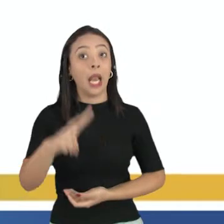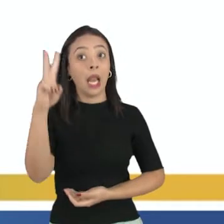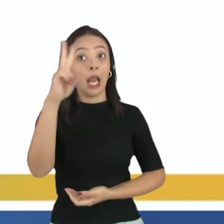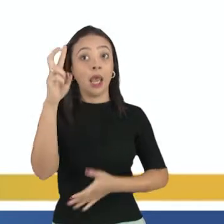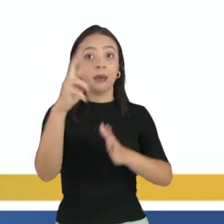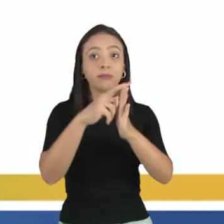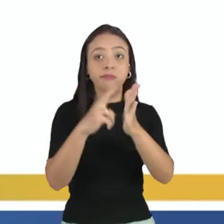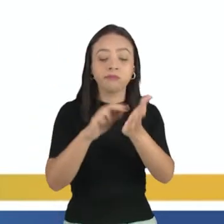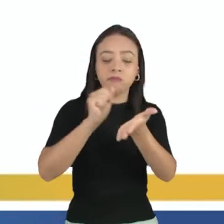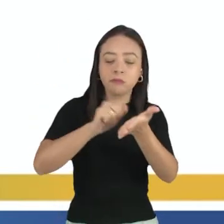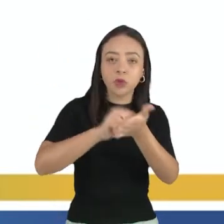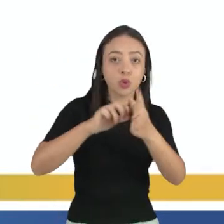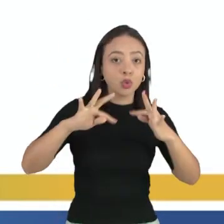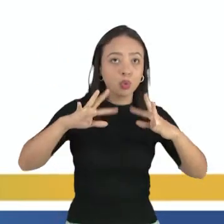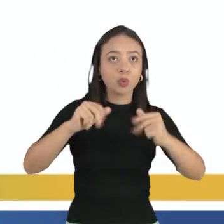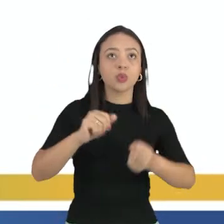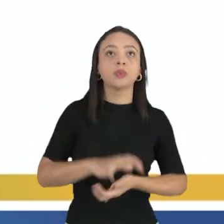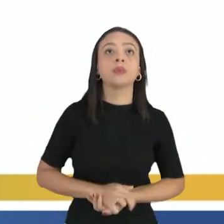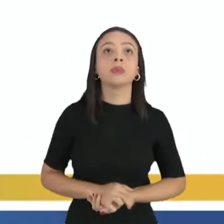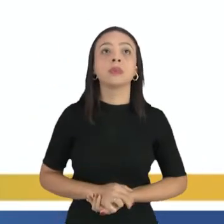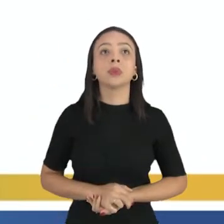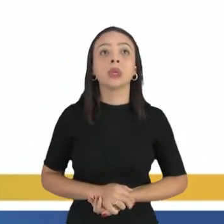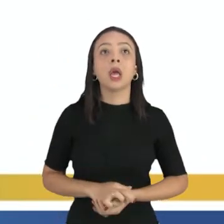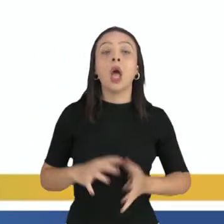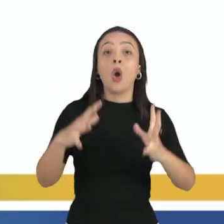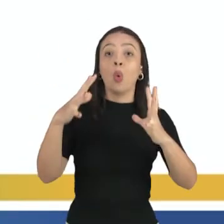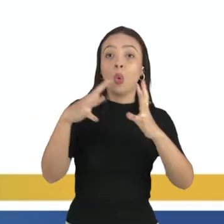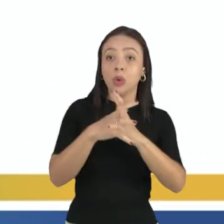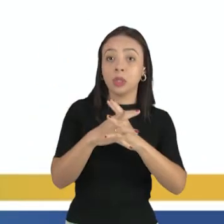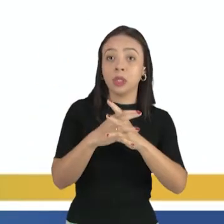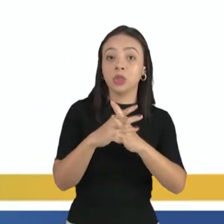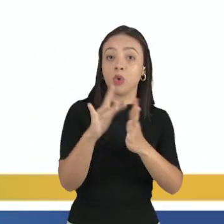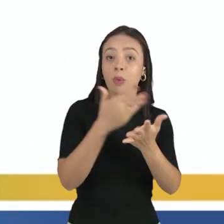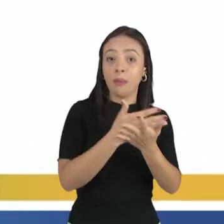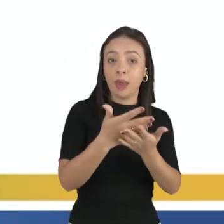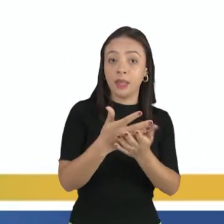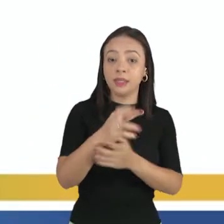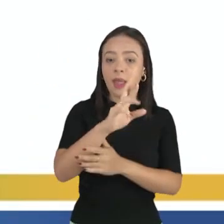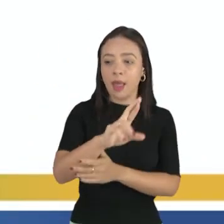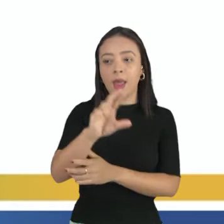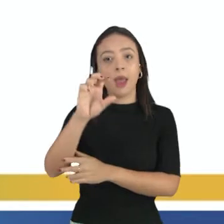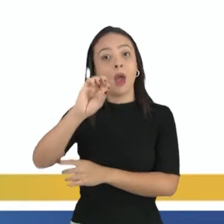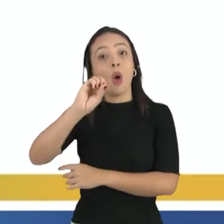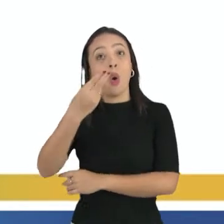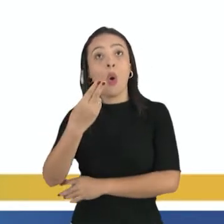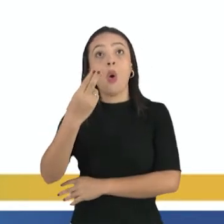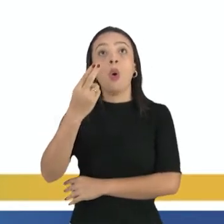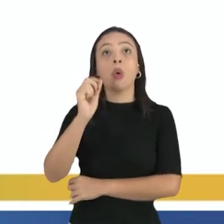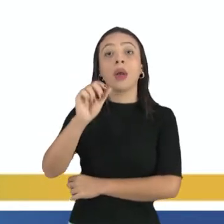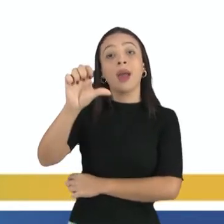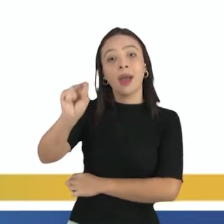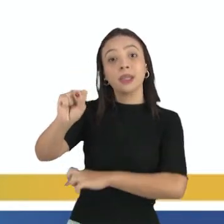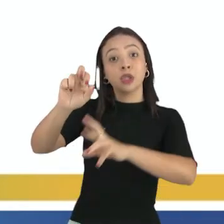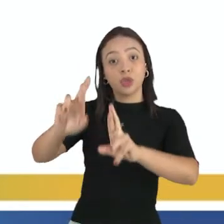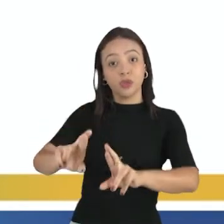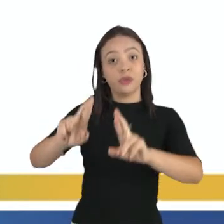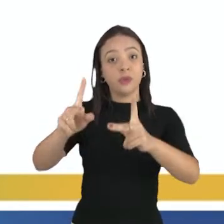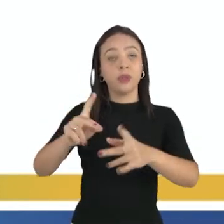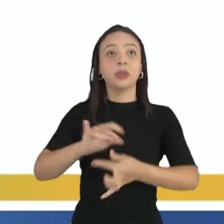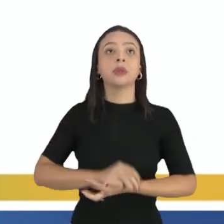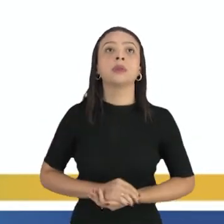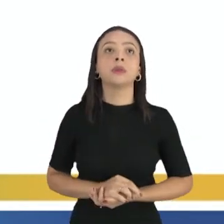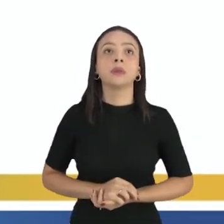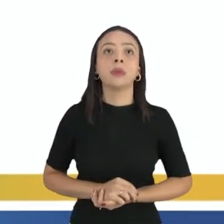bem, escrevam direitinho lá. Consoante inicial diferente de R ou R. R ou S.